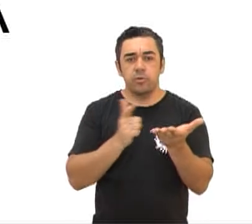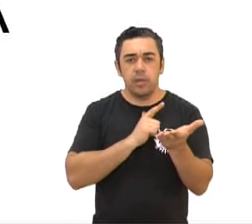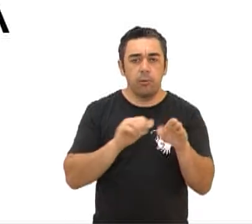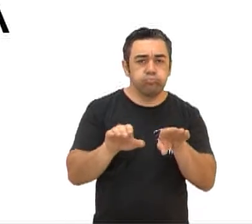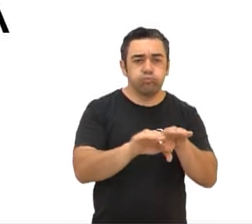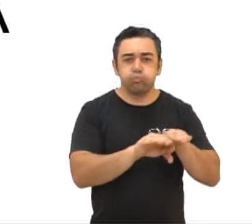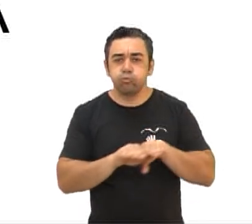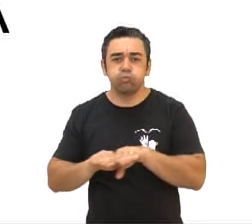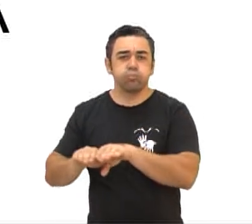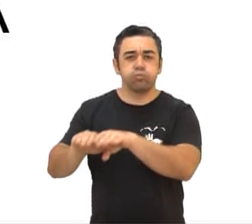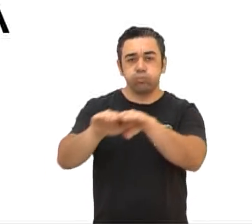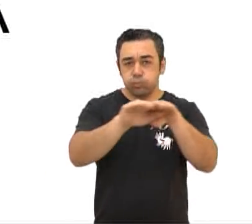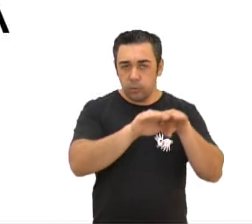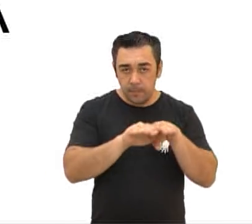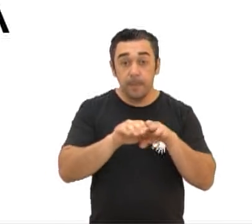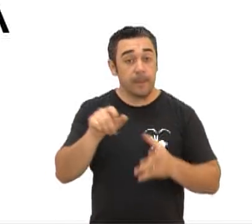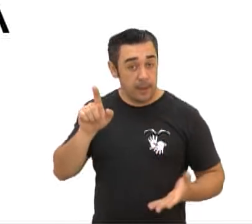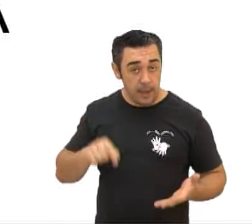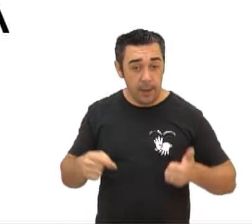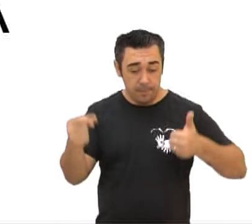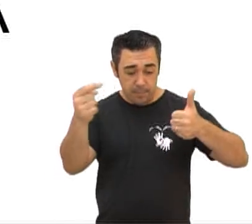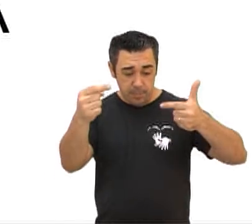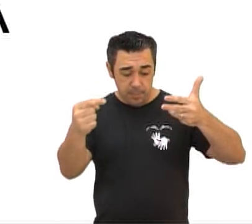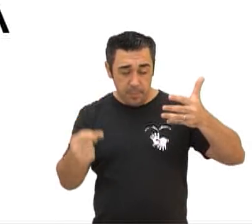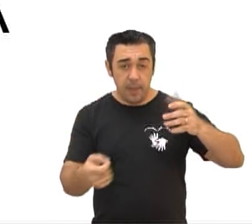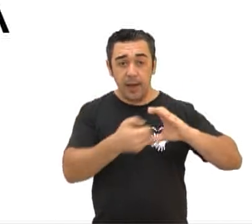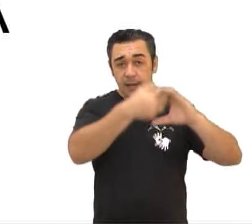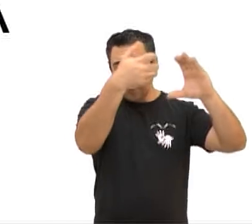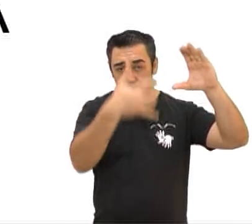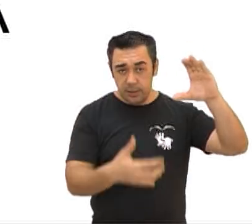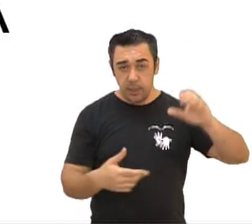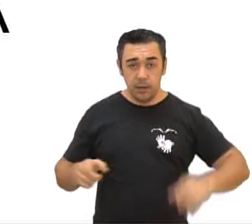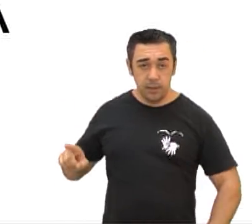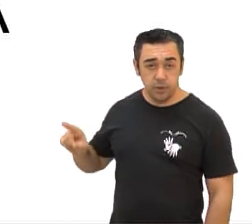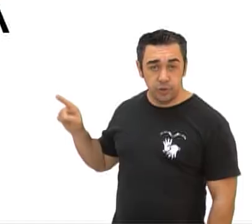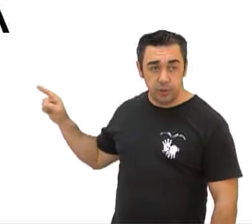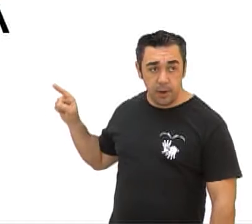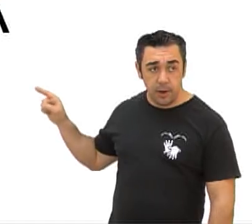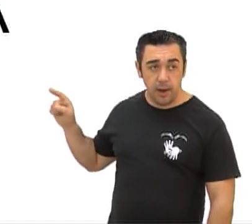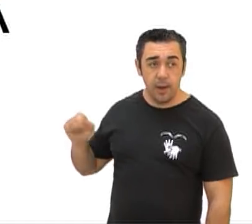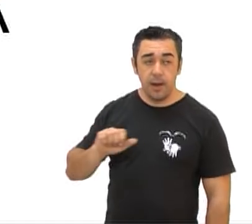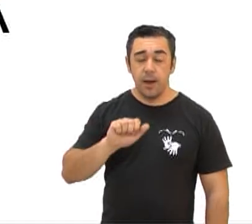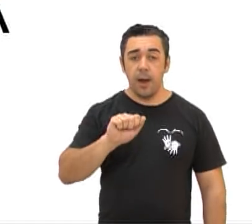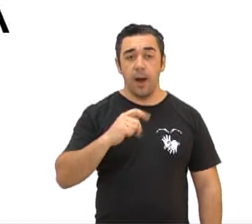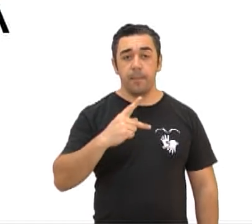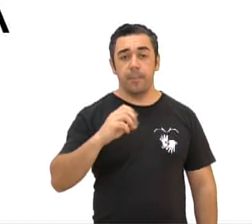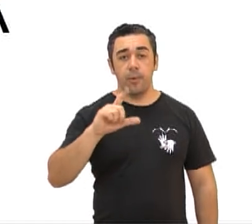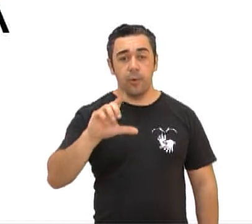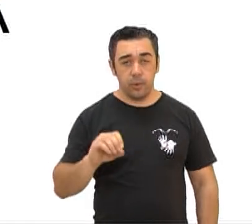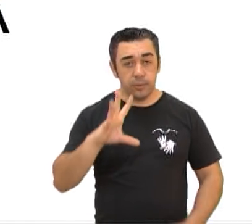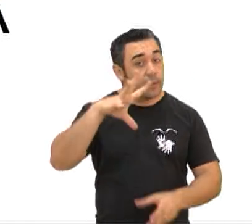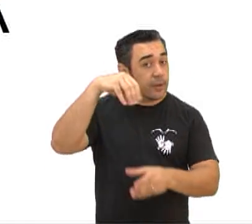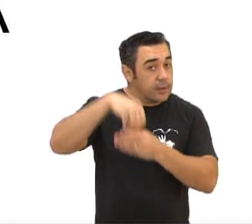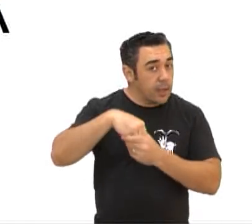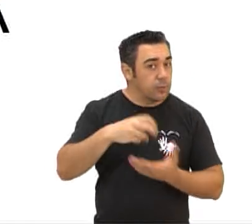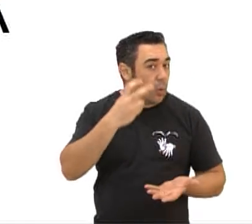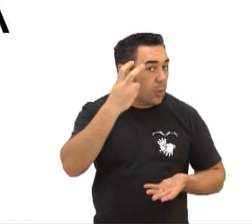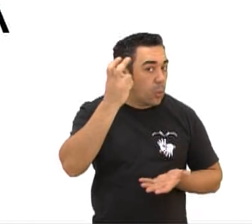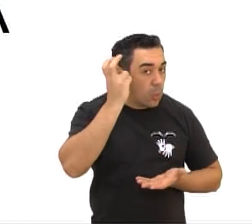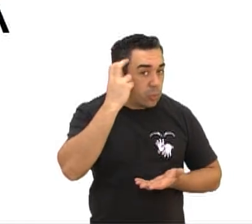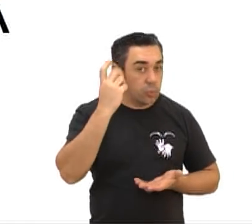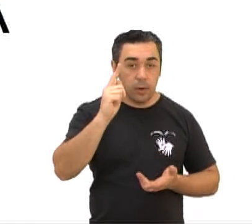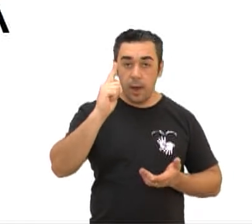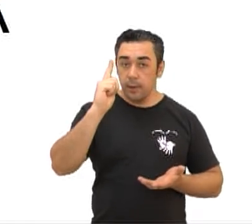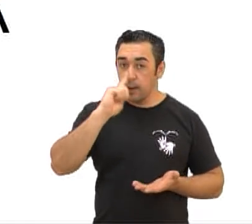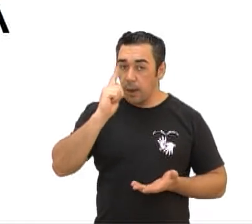harmonia, né? Essas seriam as características de Apolo e que estavam presentes lá na cultura grega e eram valorizadas,